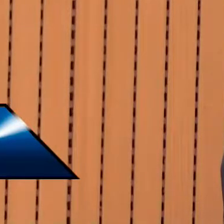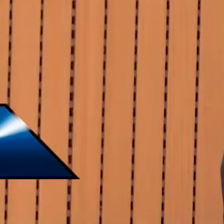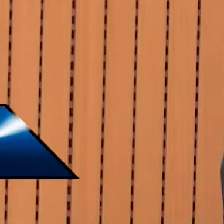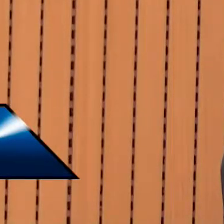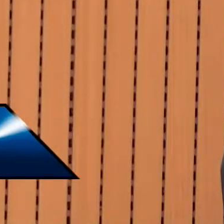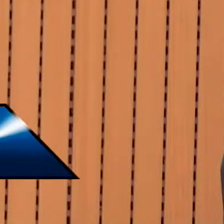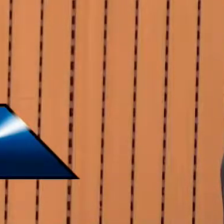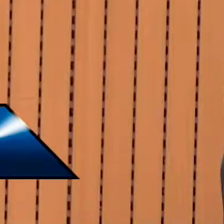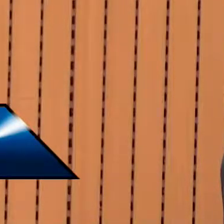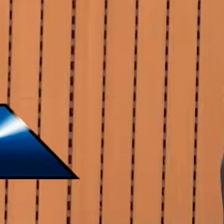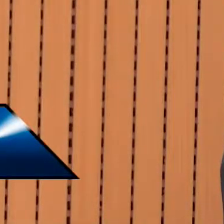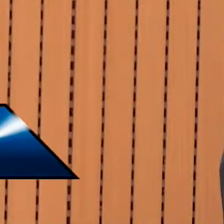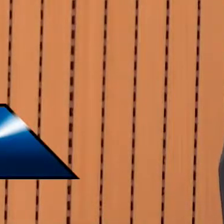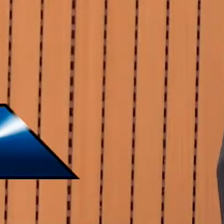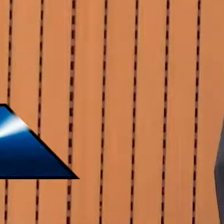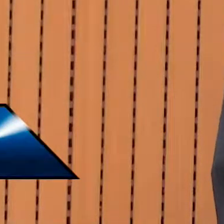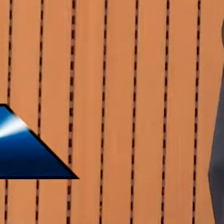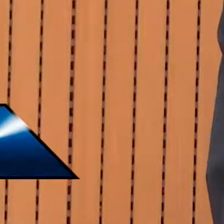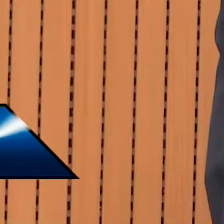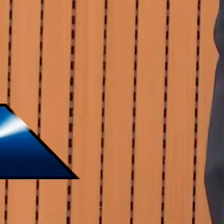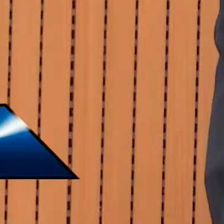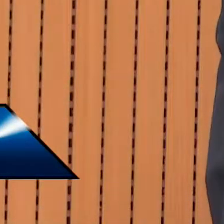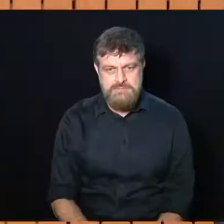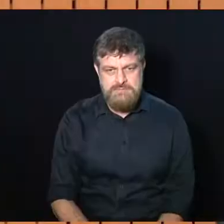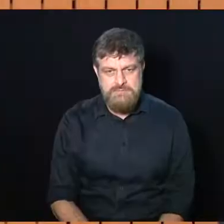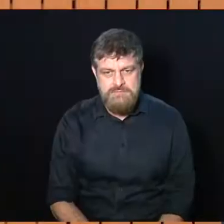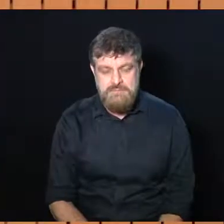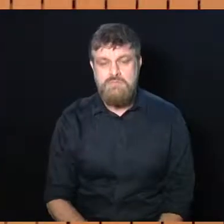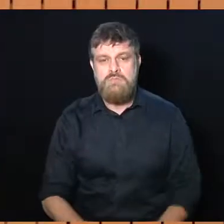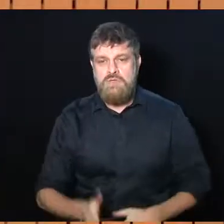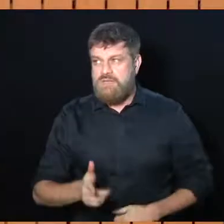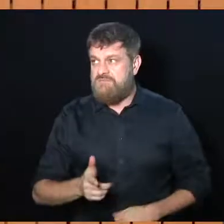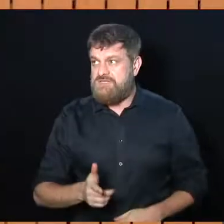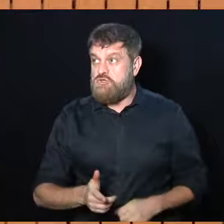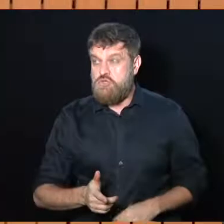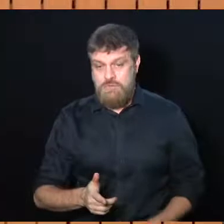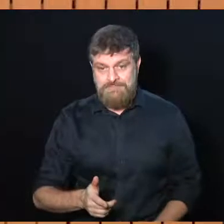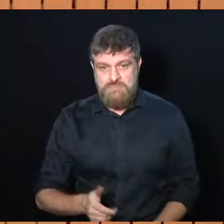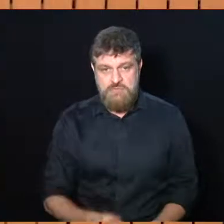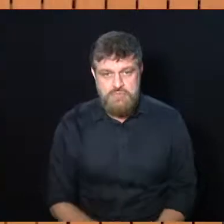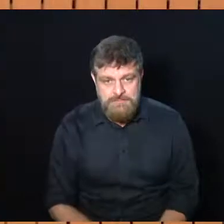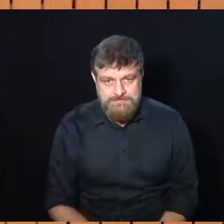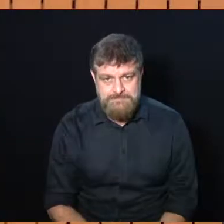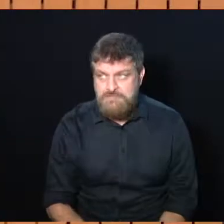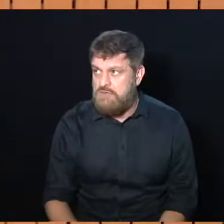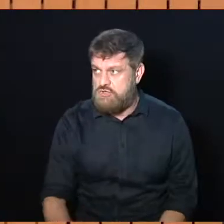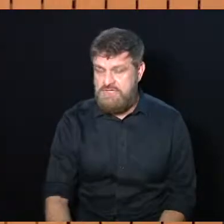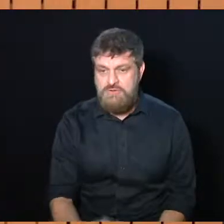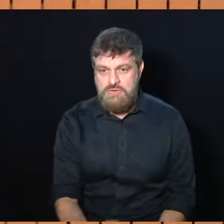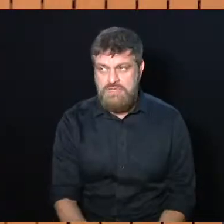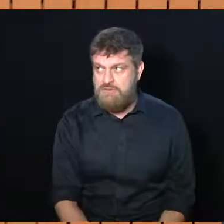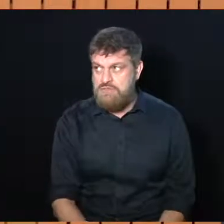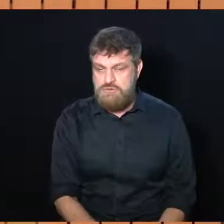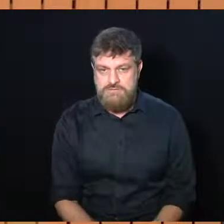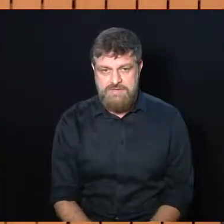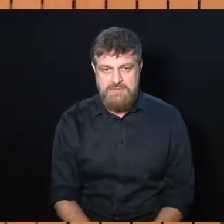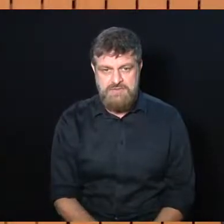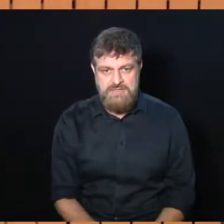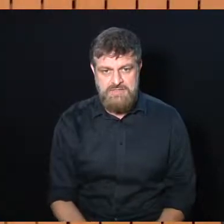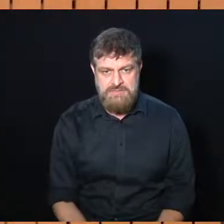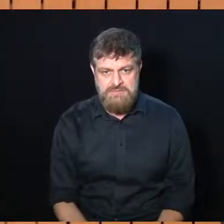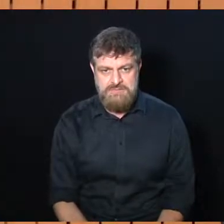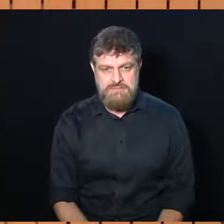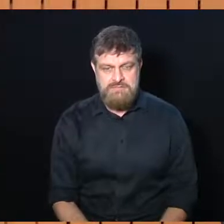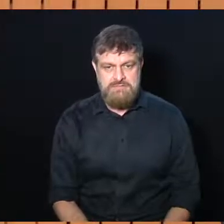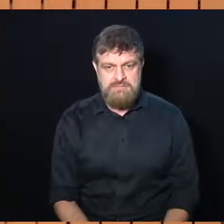professor associado do Departamento de Pediatria e vice-coordenador do CIATOX, Centro de Informação e Assistência Toxicológica